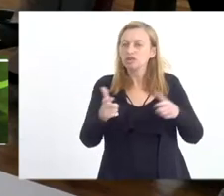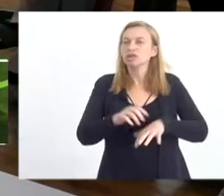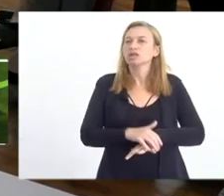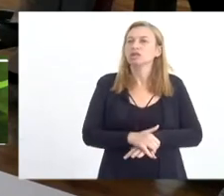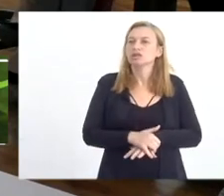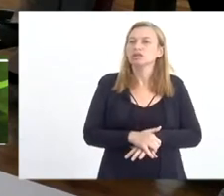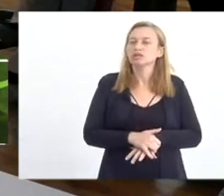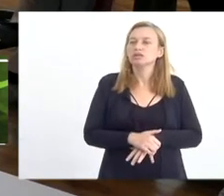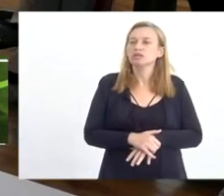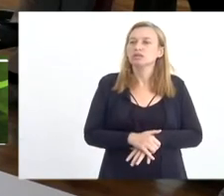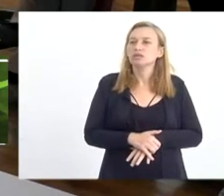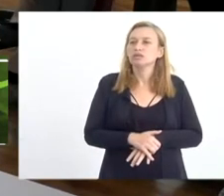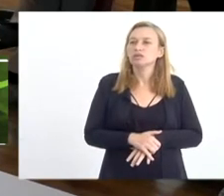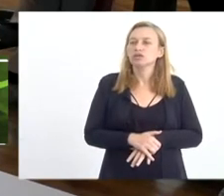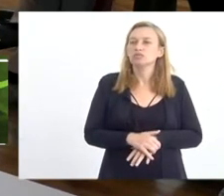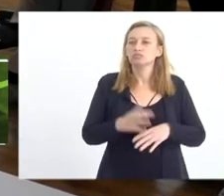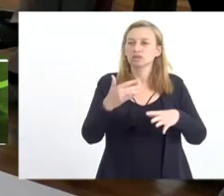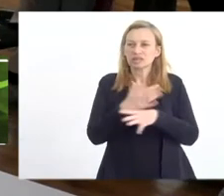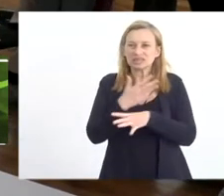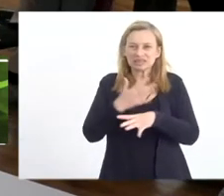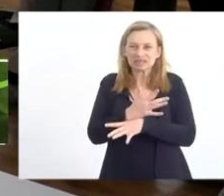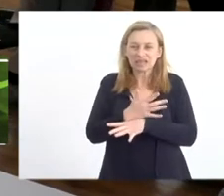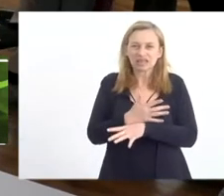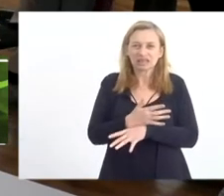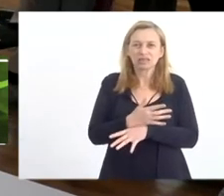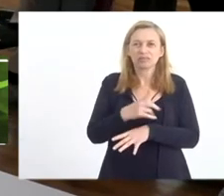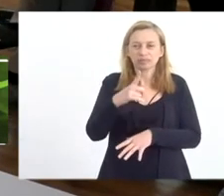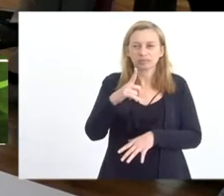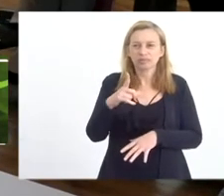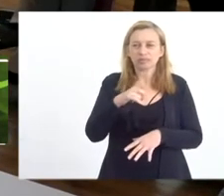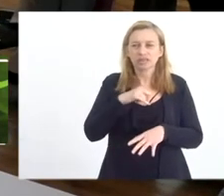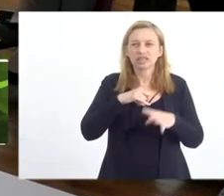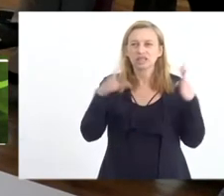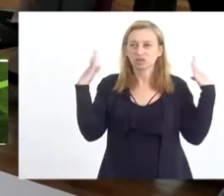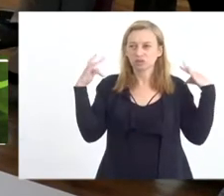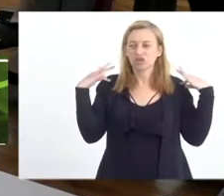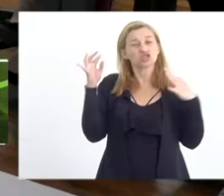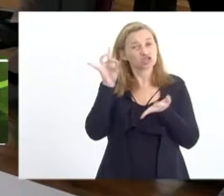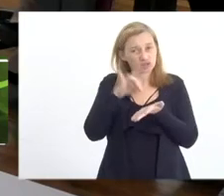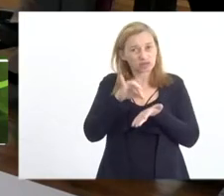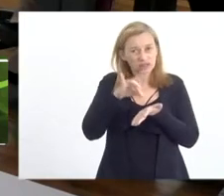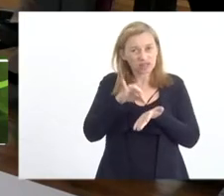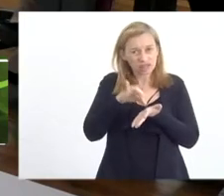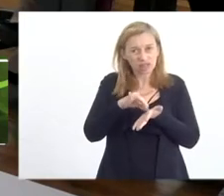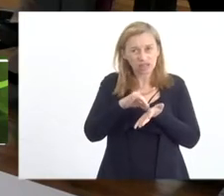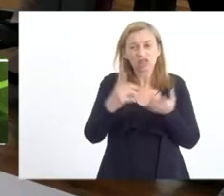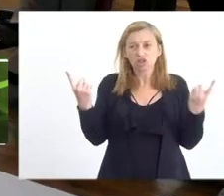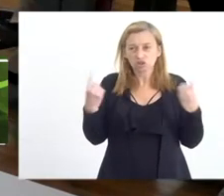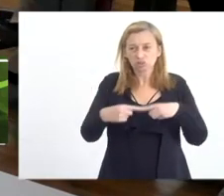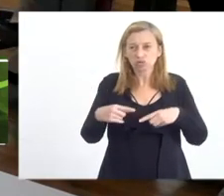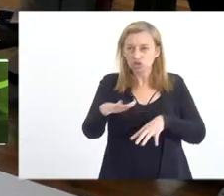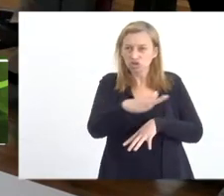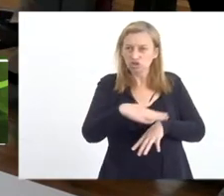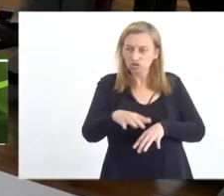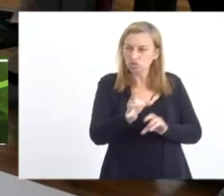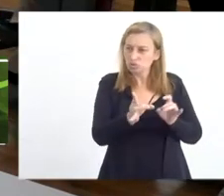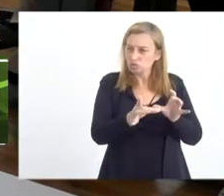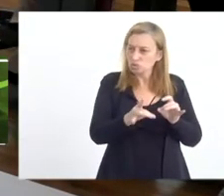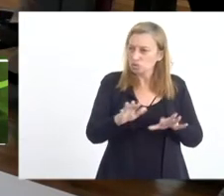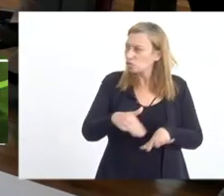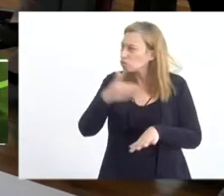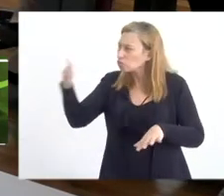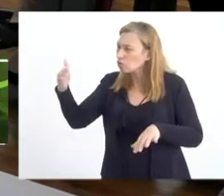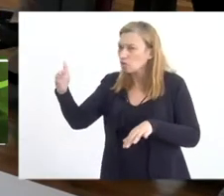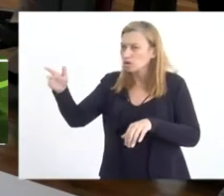sem levar em consideração que uma cidade, para ser turística, de verdade, disputar mercado internacional como os aeroportos do